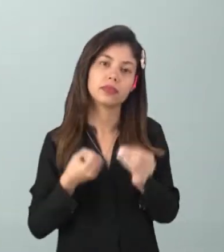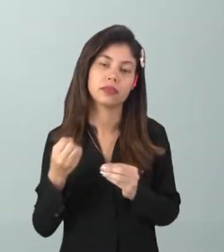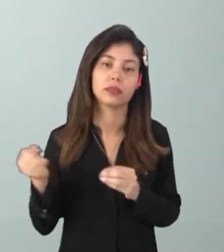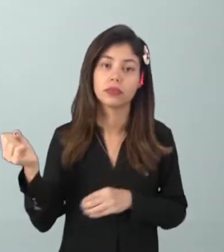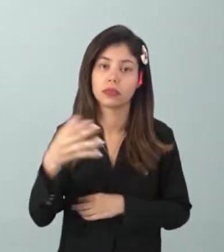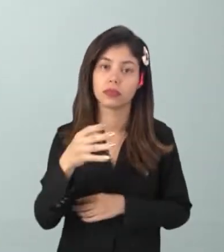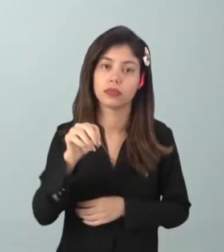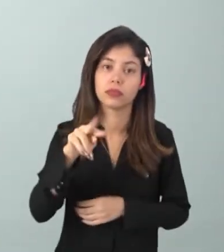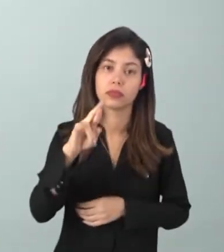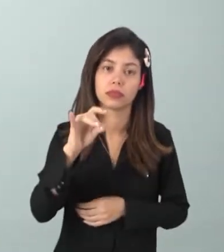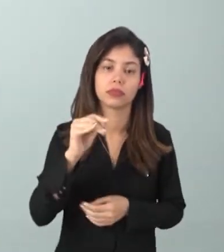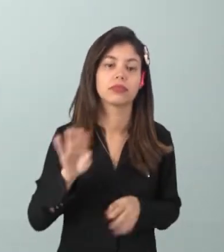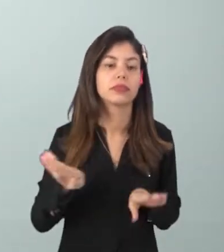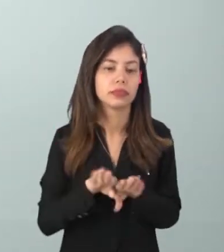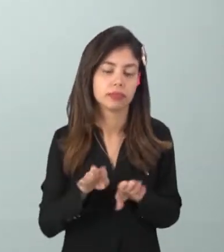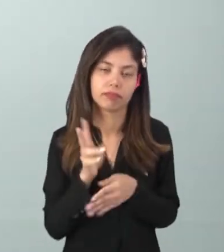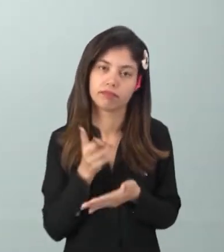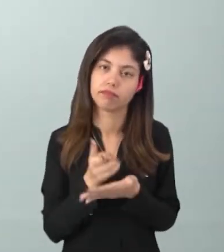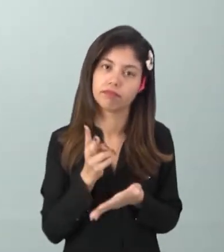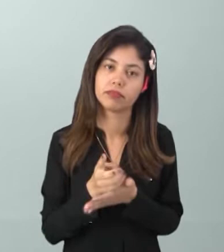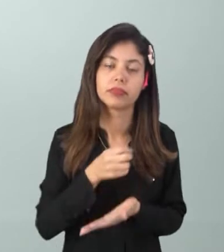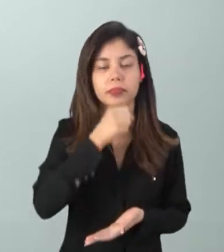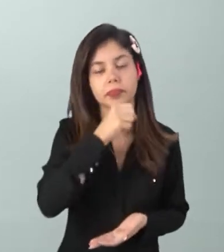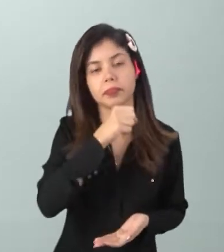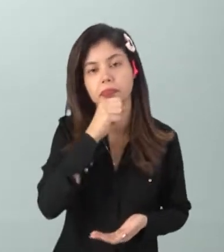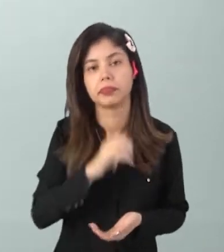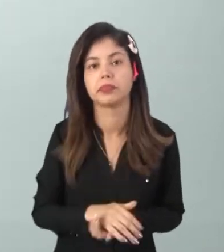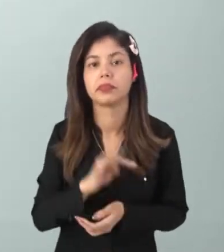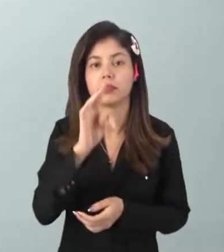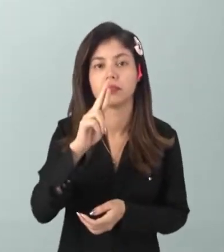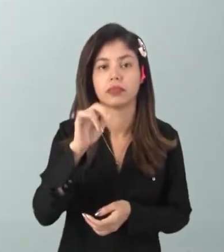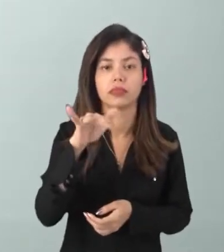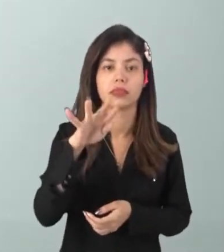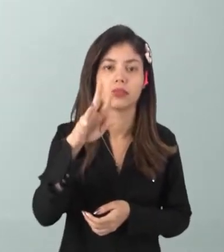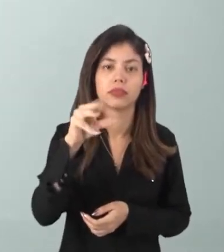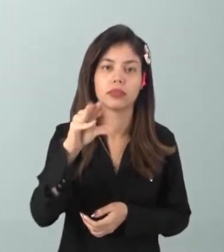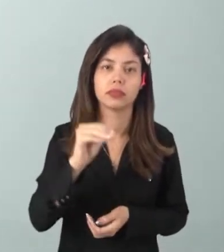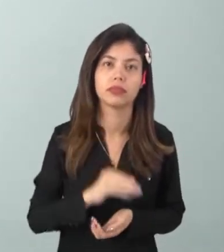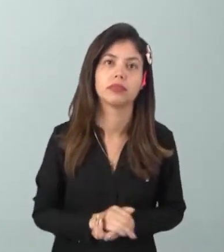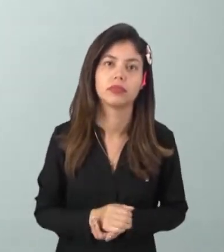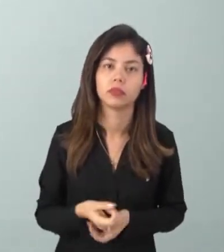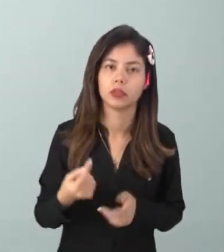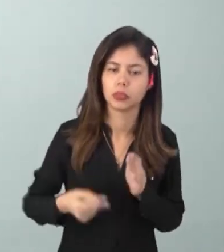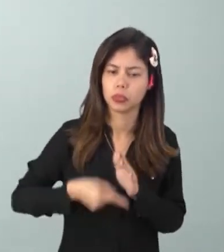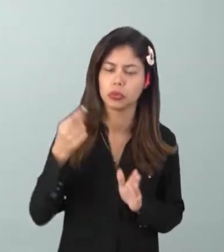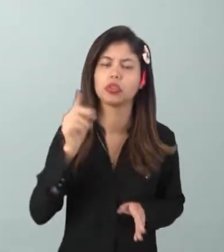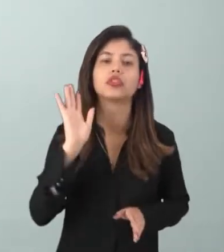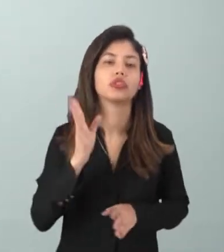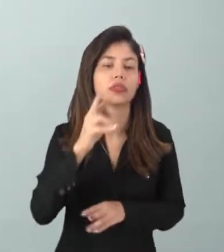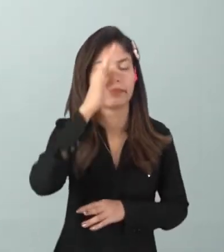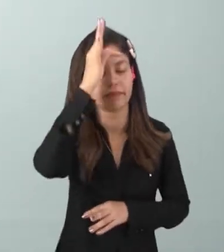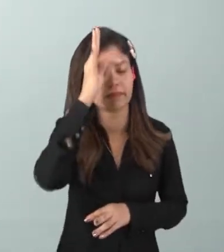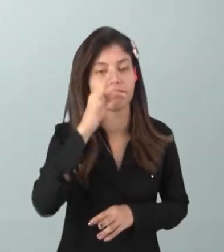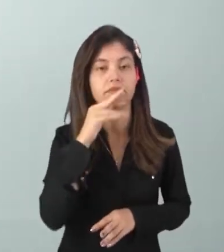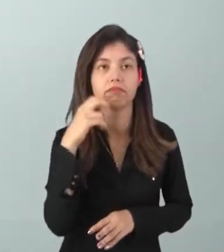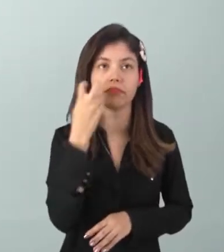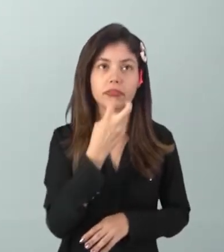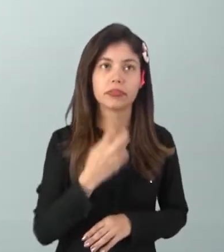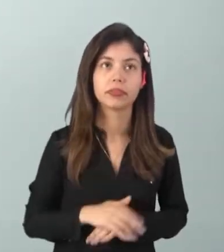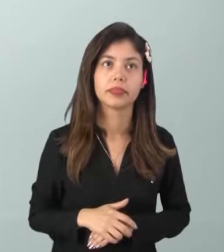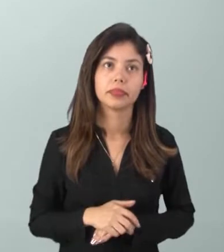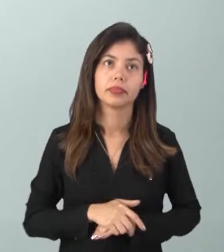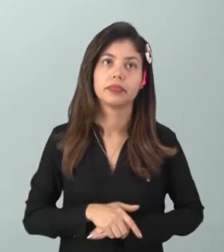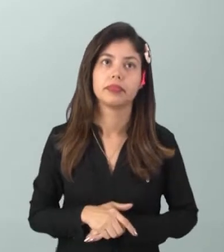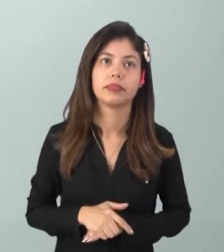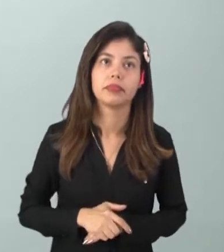mesma forma o Antigo Testamento. Então, eles são antigos e eles também um dia foram tradição oral, tá? Então